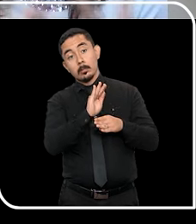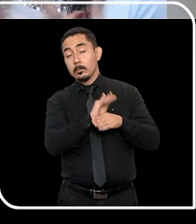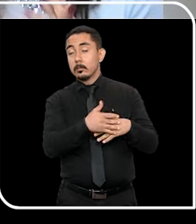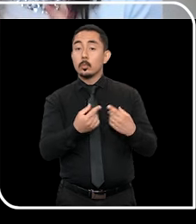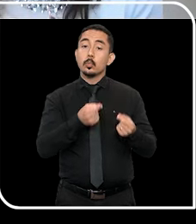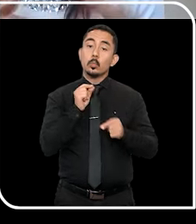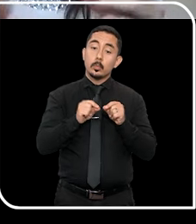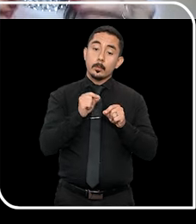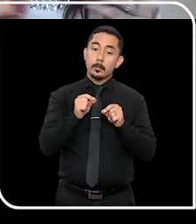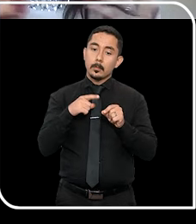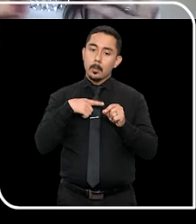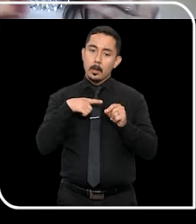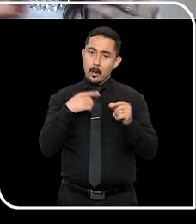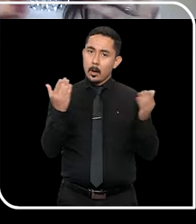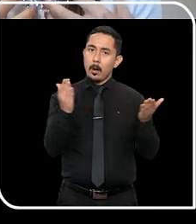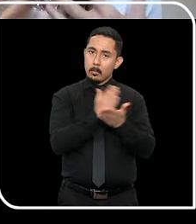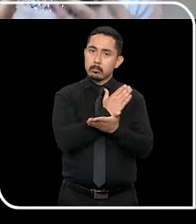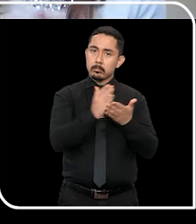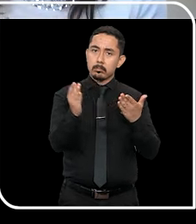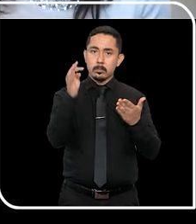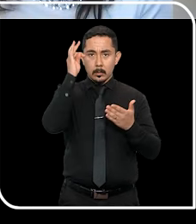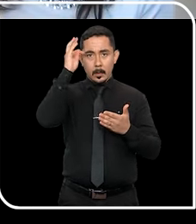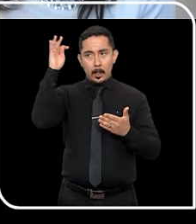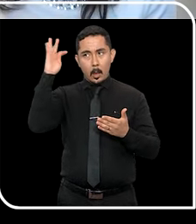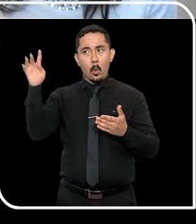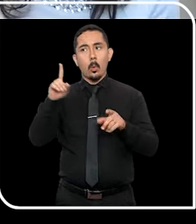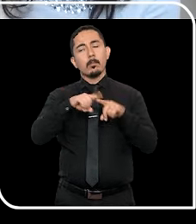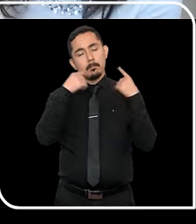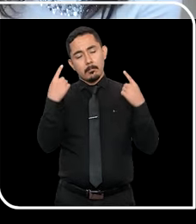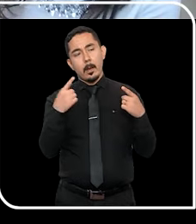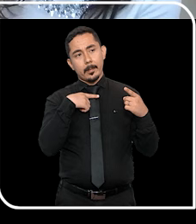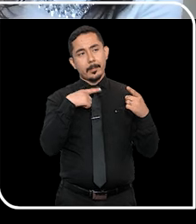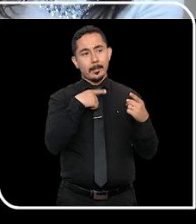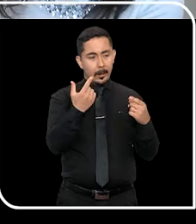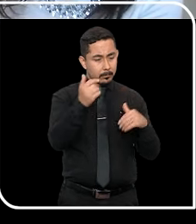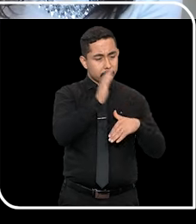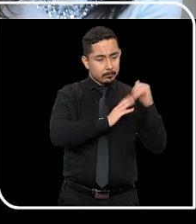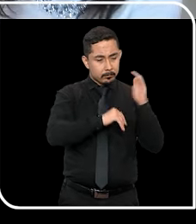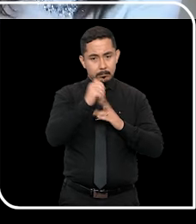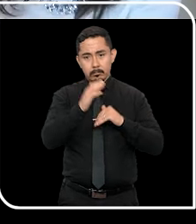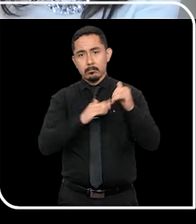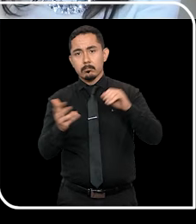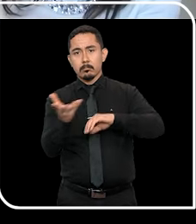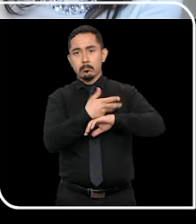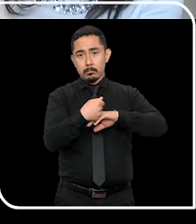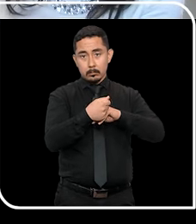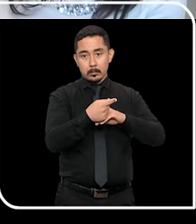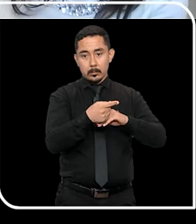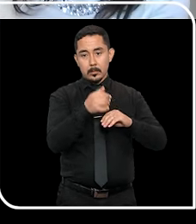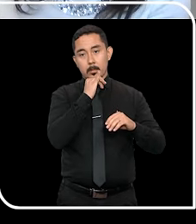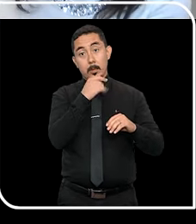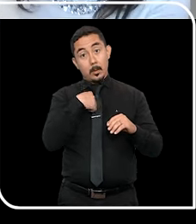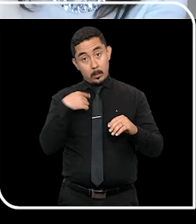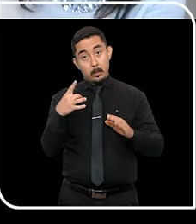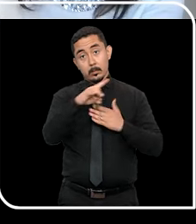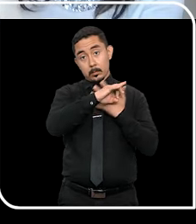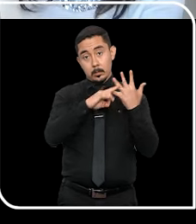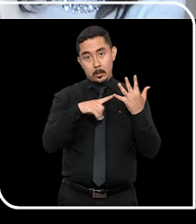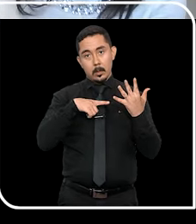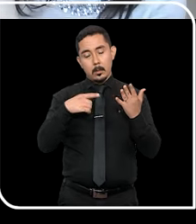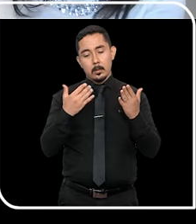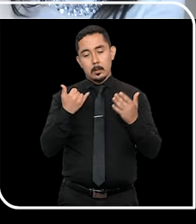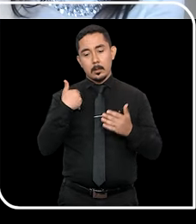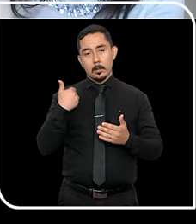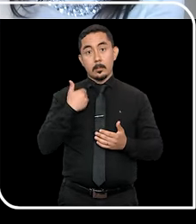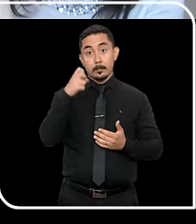vi com uma parte tenho alguns conceitos teóricos mas eu queria trazer uma parte mais prática de vivência mesmo eu sou uma pessoa com deficiência desde os